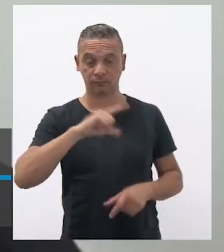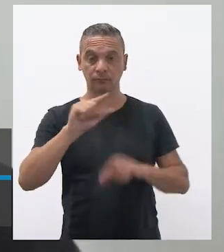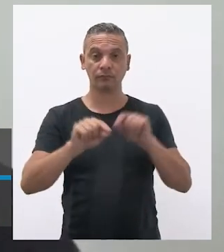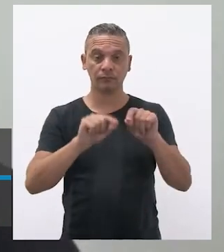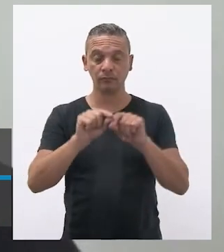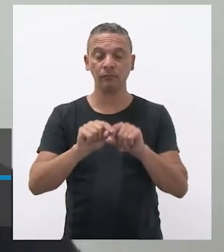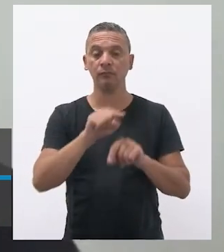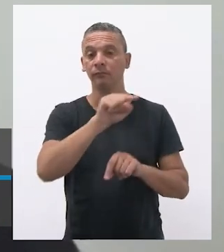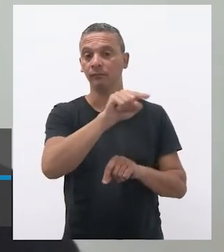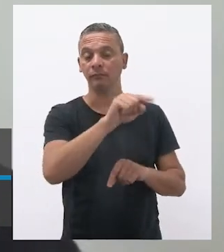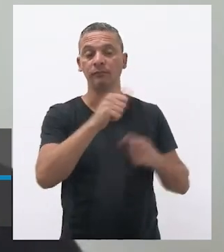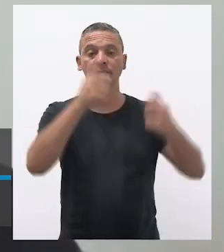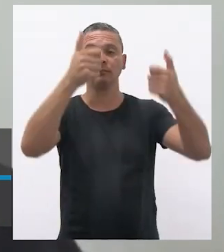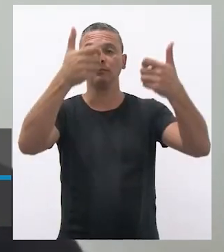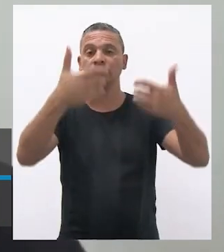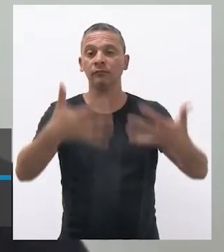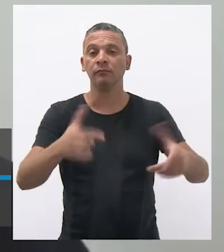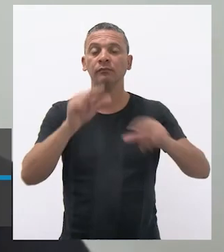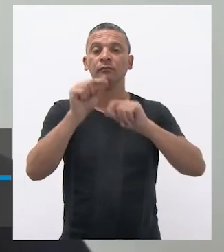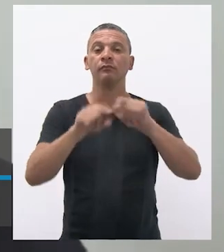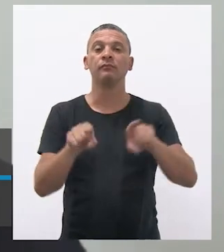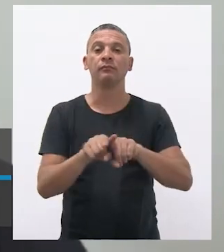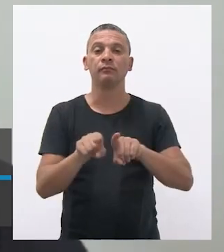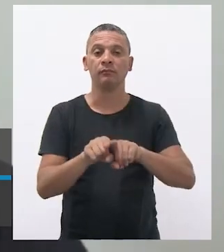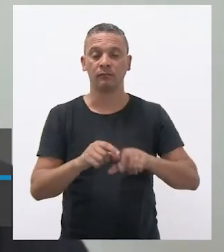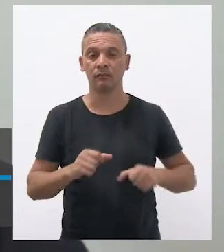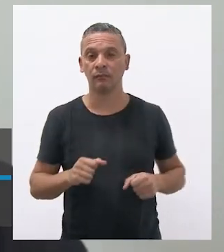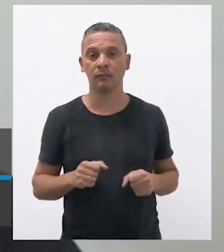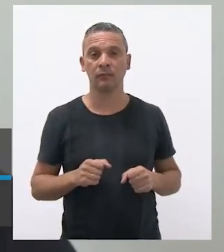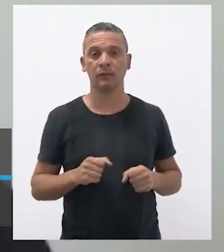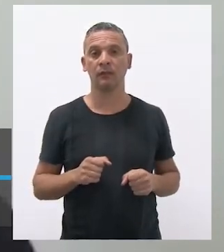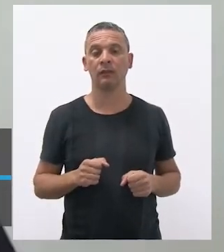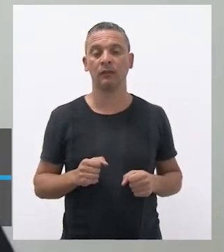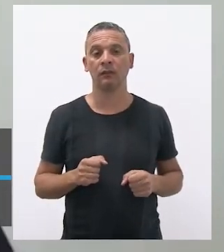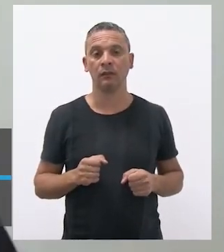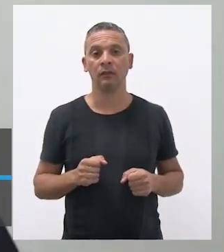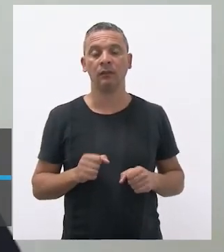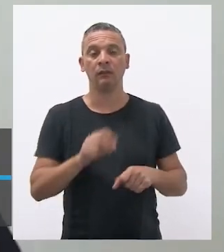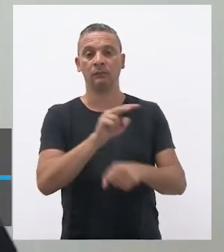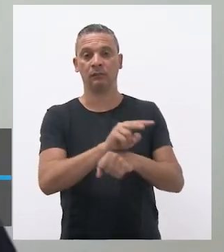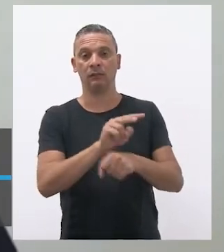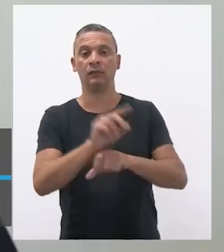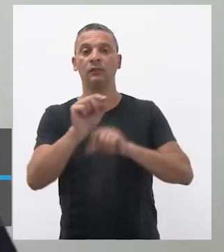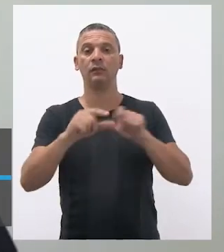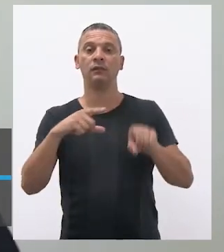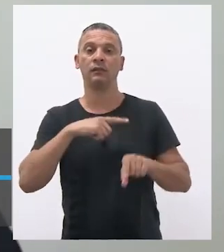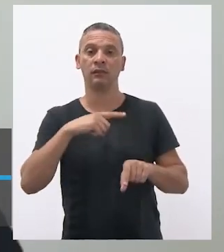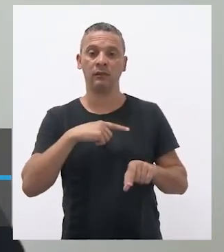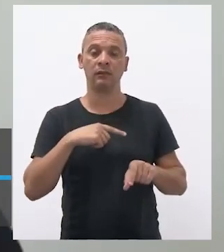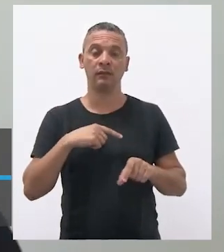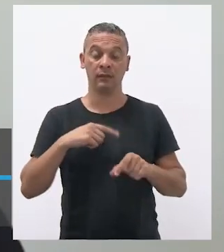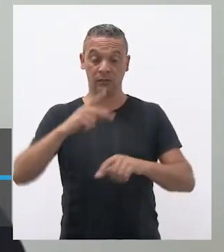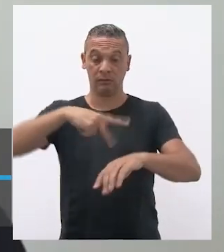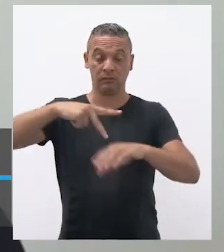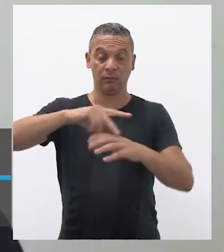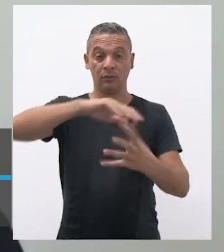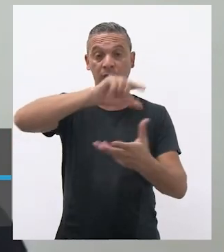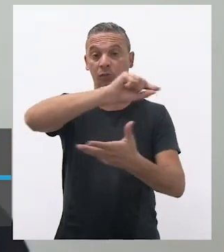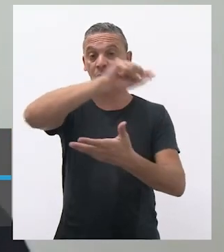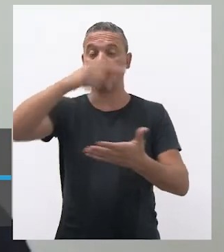quanto por meio da violência institucional, né, que pode ser definida como condutas ou omissões